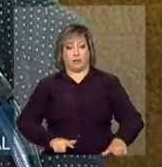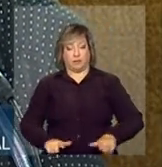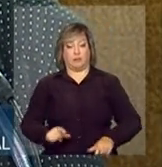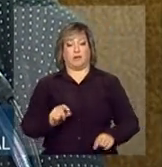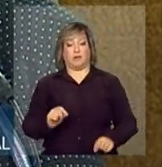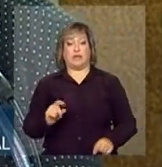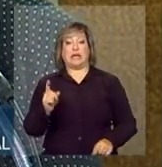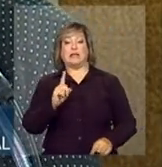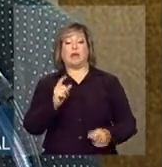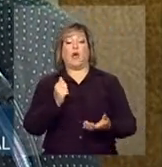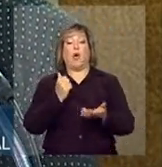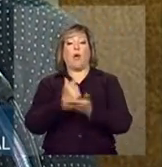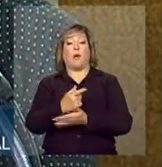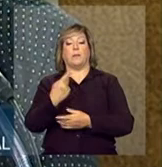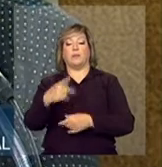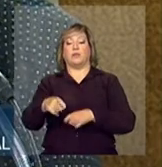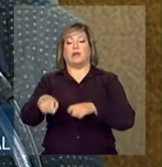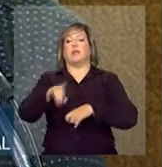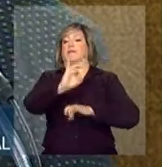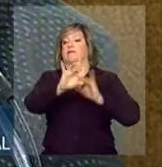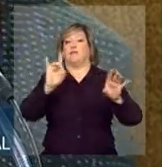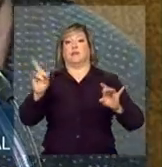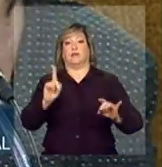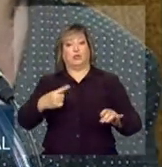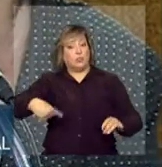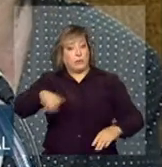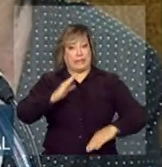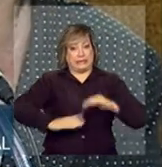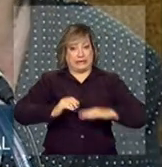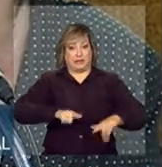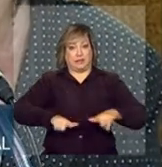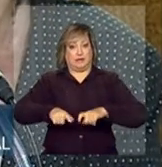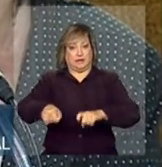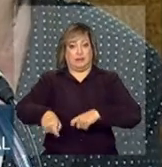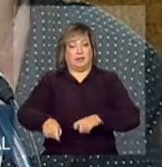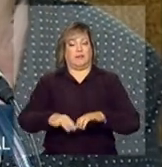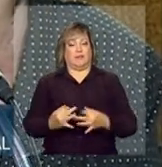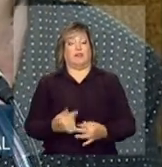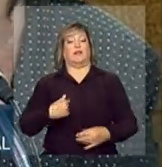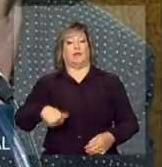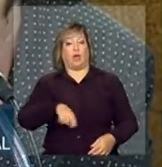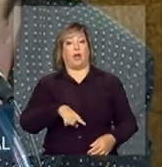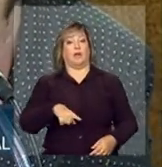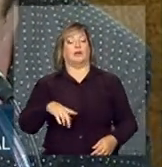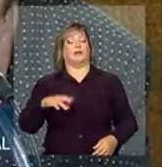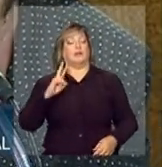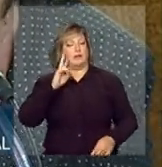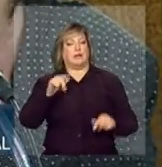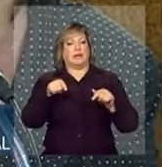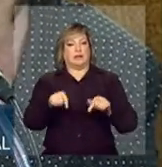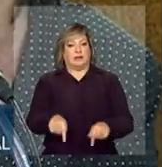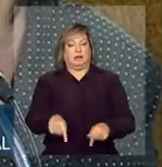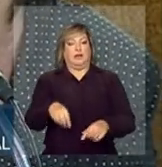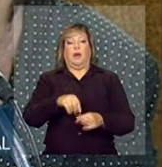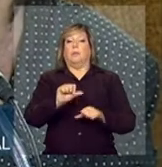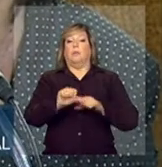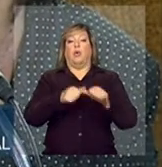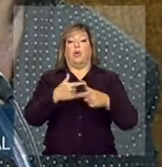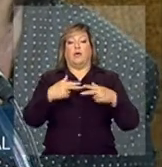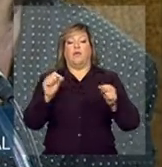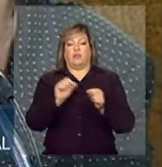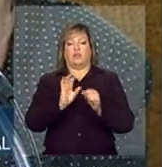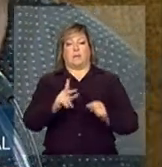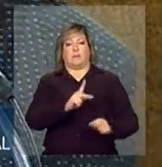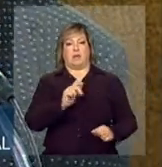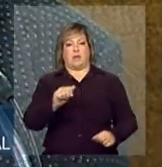trabalhadores, dos agricultores individuais. E isso é uma das questões que nós contemplamos nas mudanças que nós fizemos